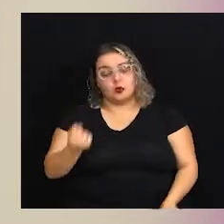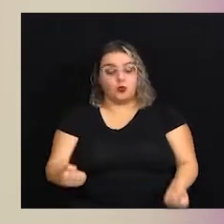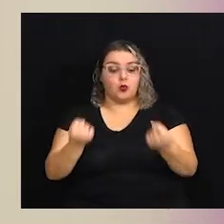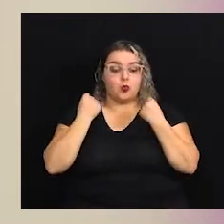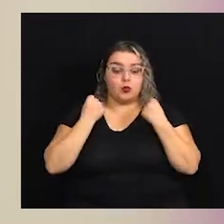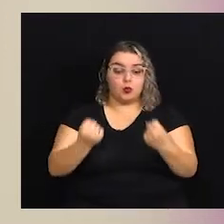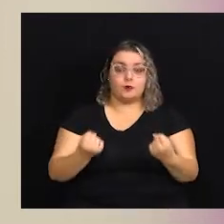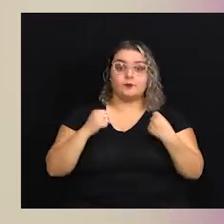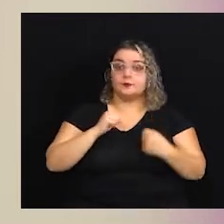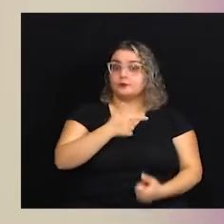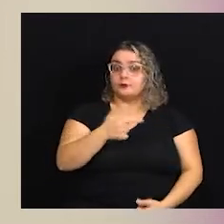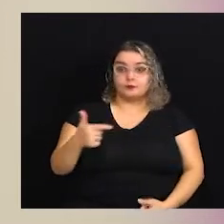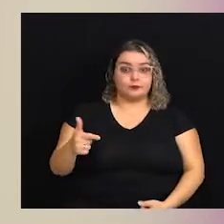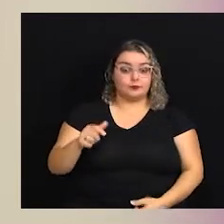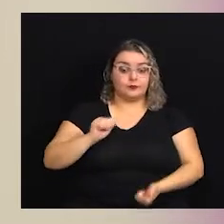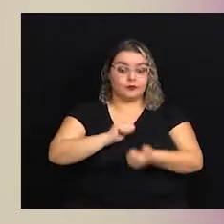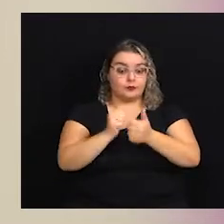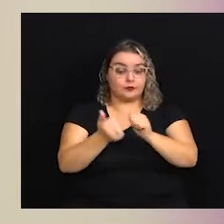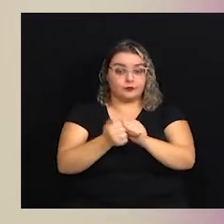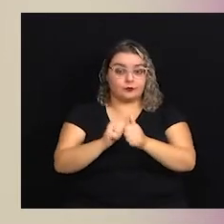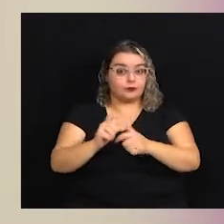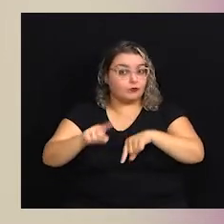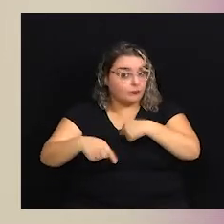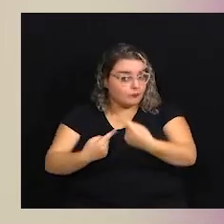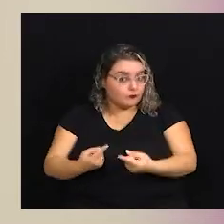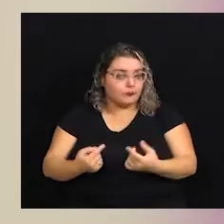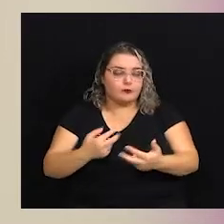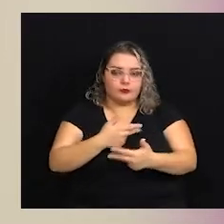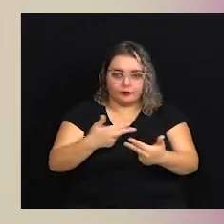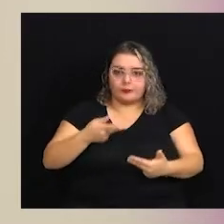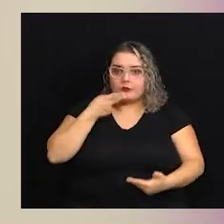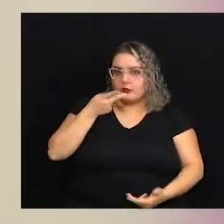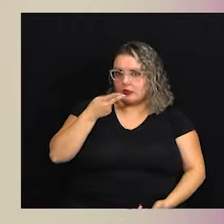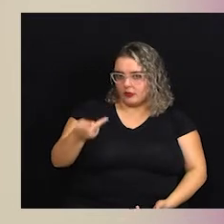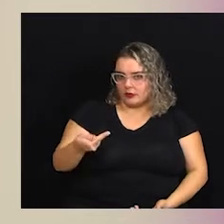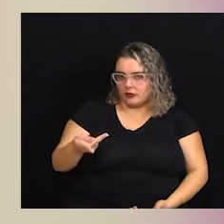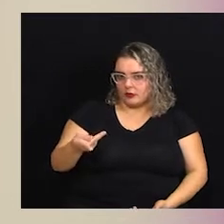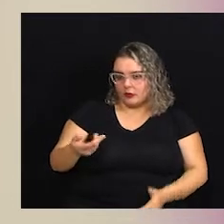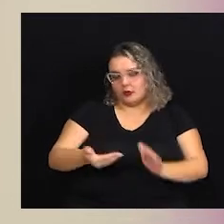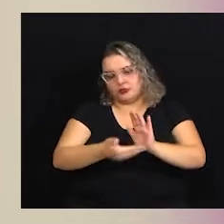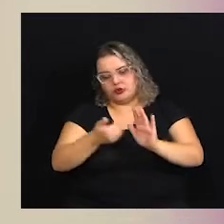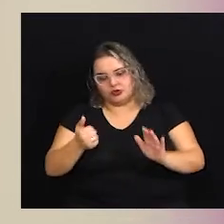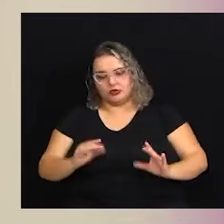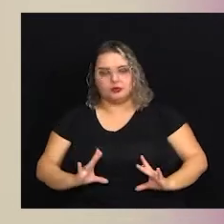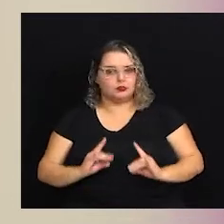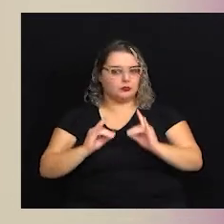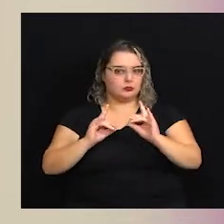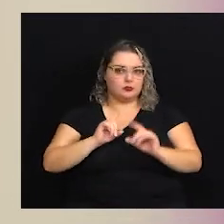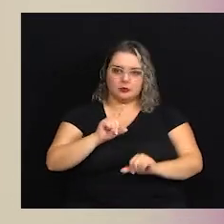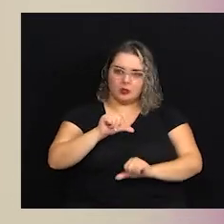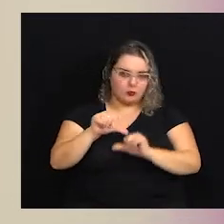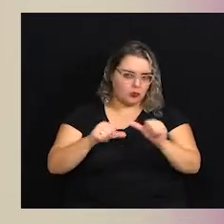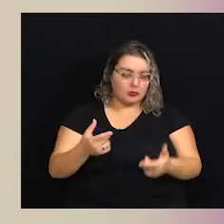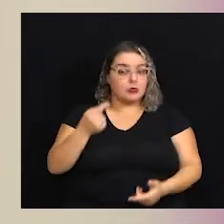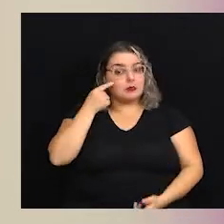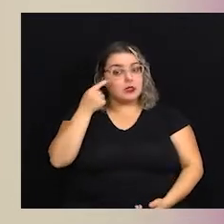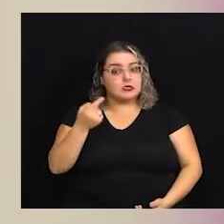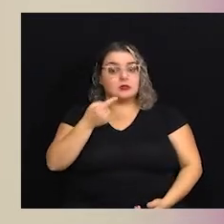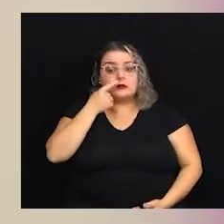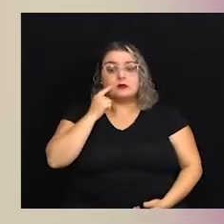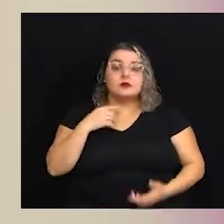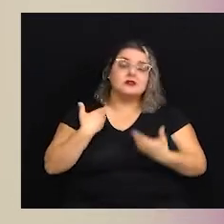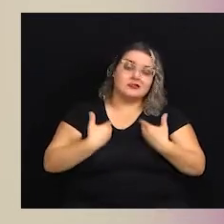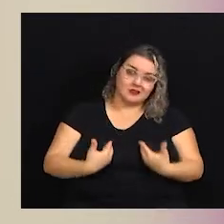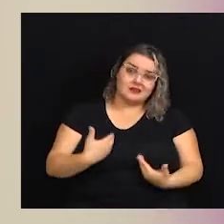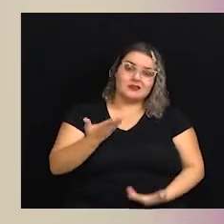mas o exercício sem o ajuste dos demais, tirando o hormônio, Vivi, não muda. Porque imagina eu falar,